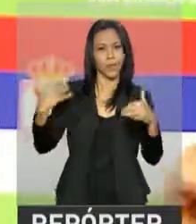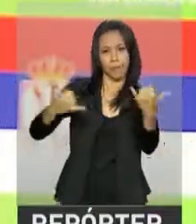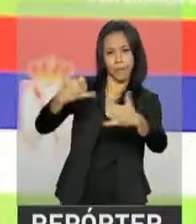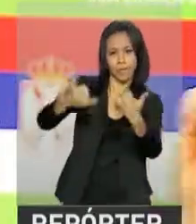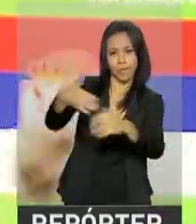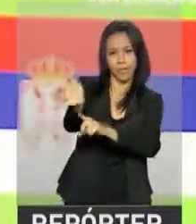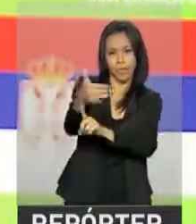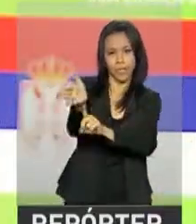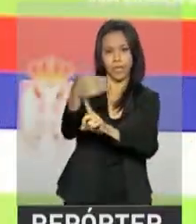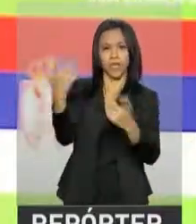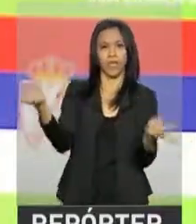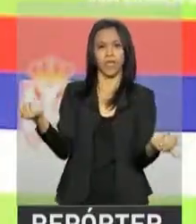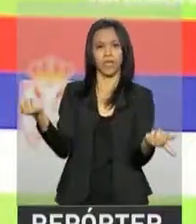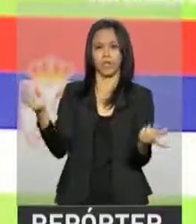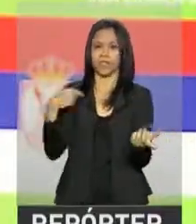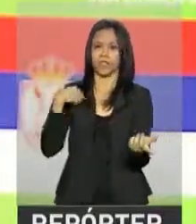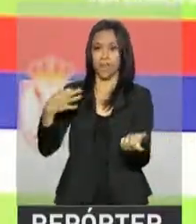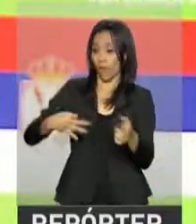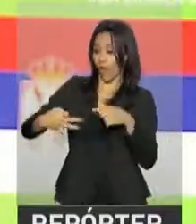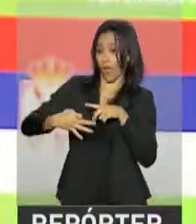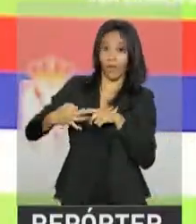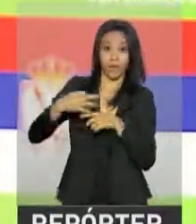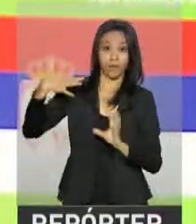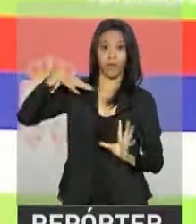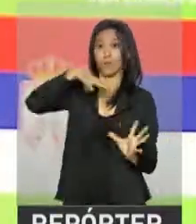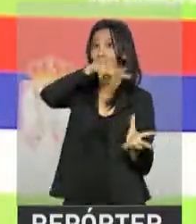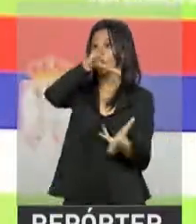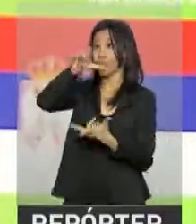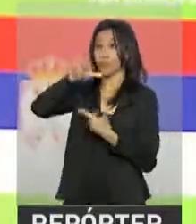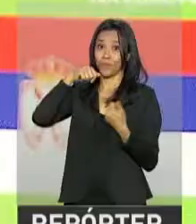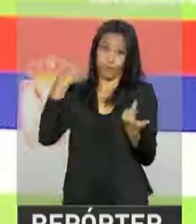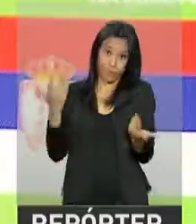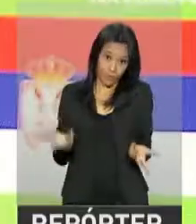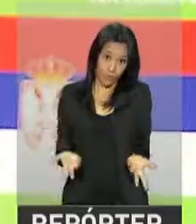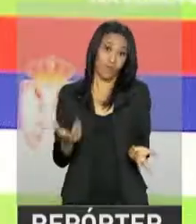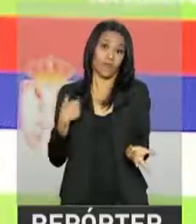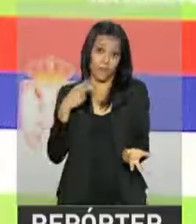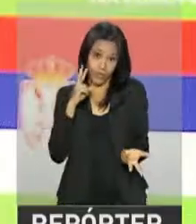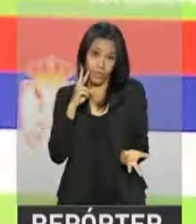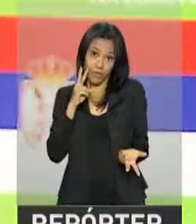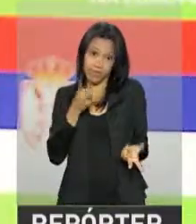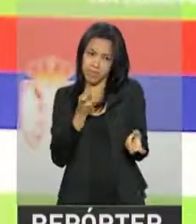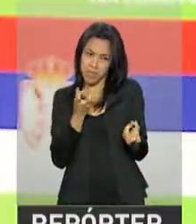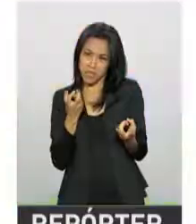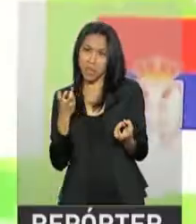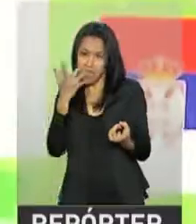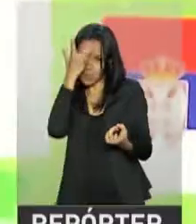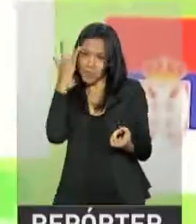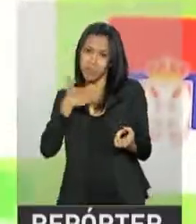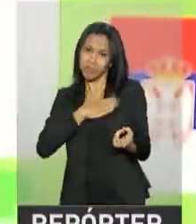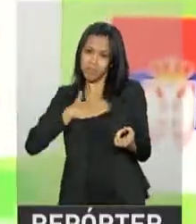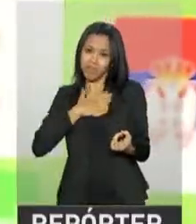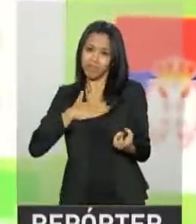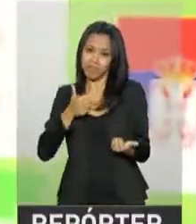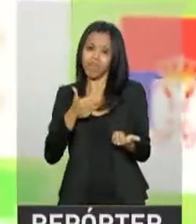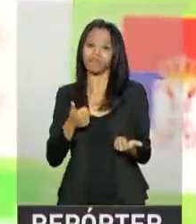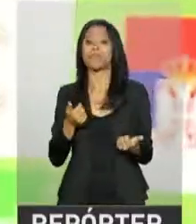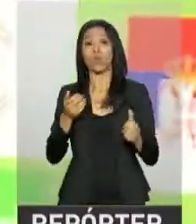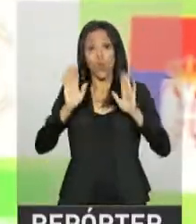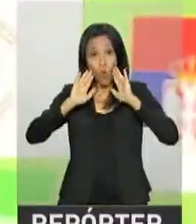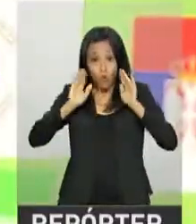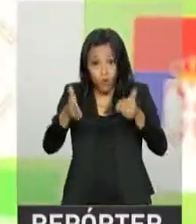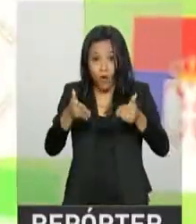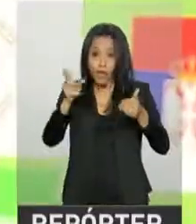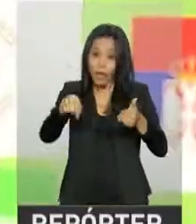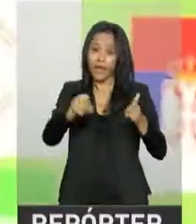bandeiras méxico moedas do mundo inteiro então a gente viu que o pessoal se envolveu bem público alvo são crianças de